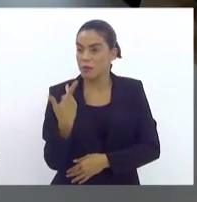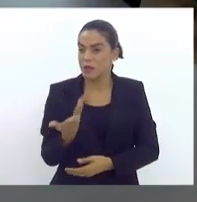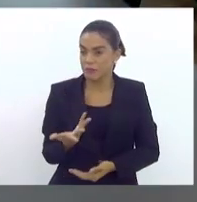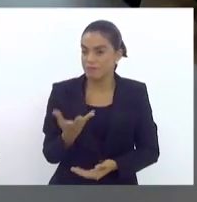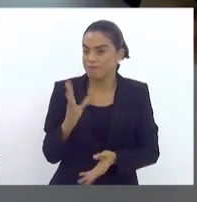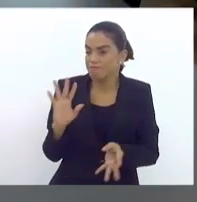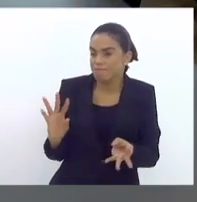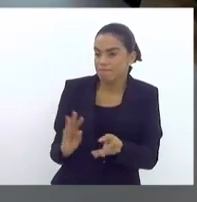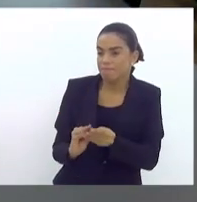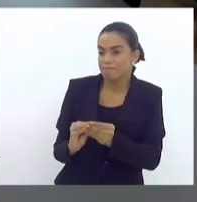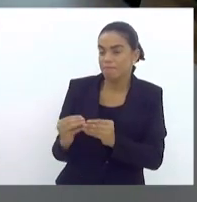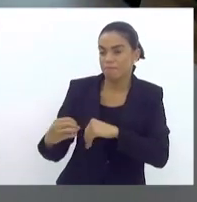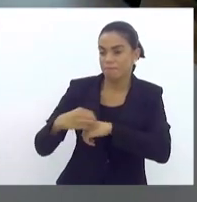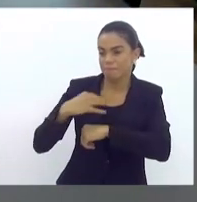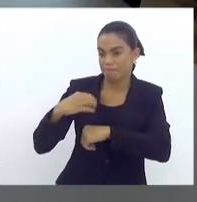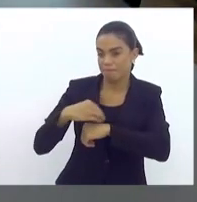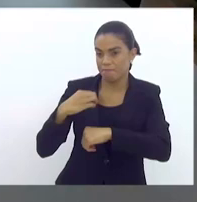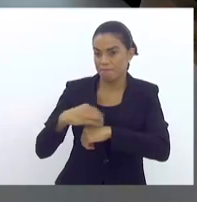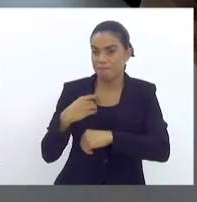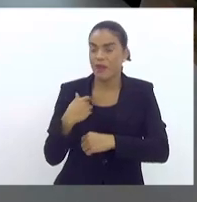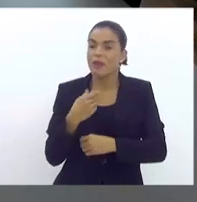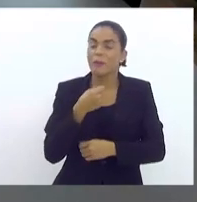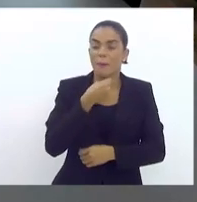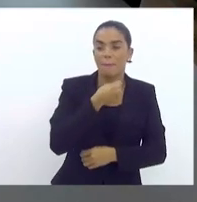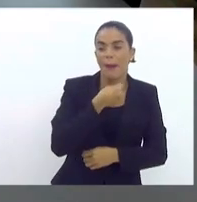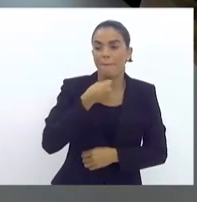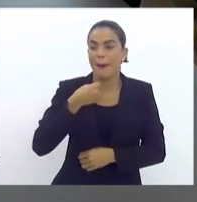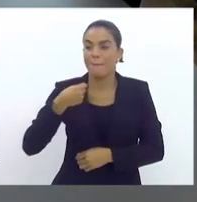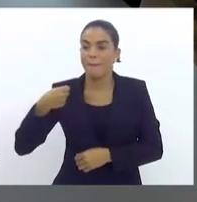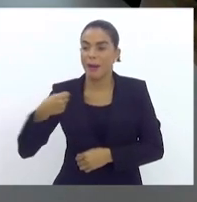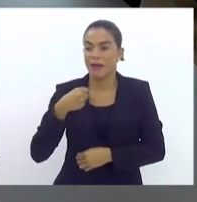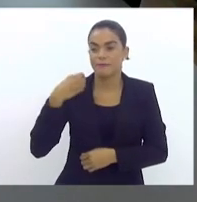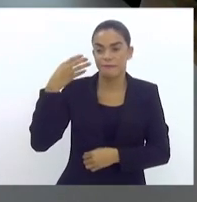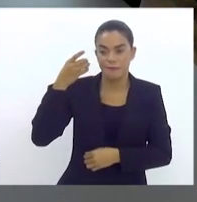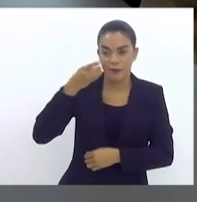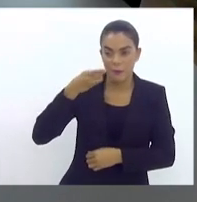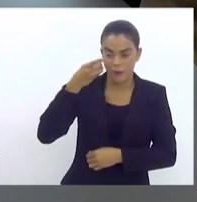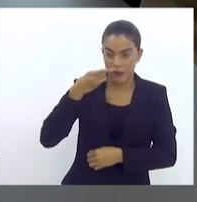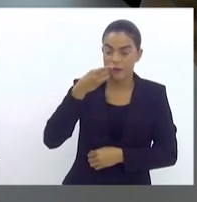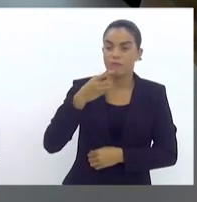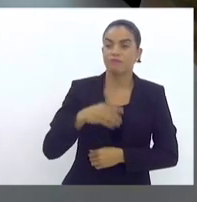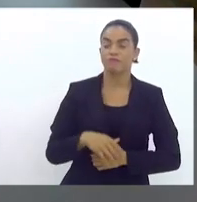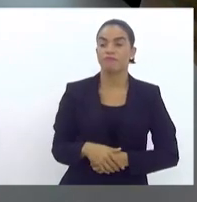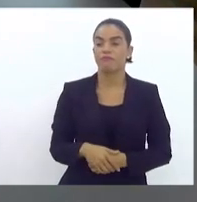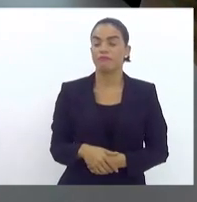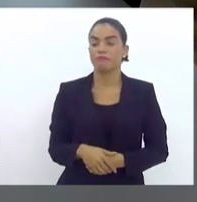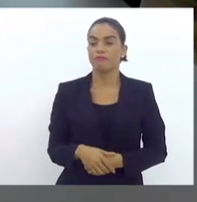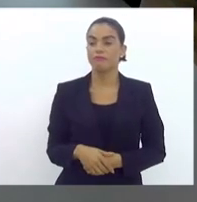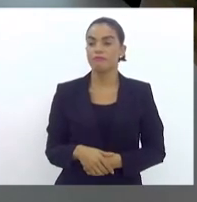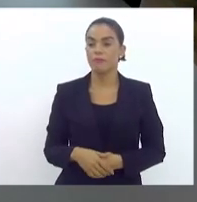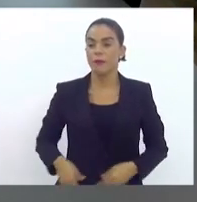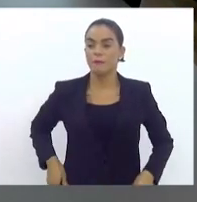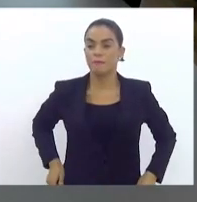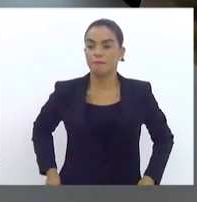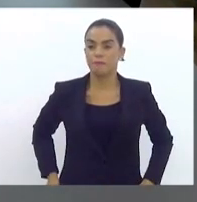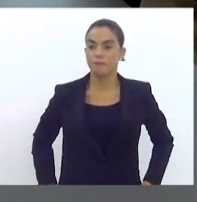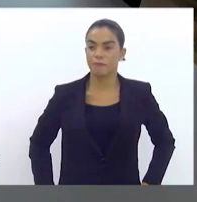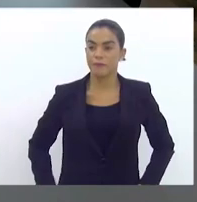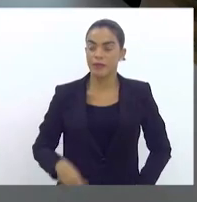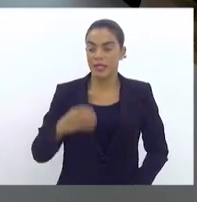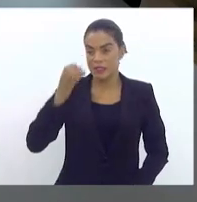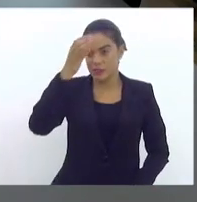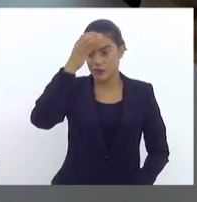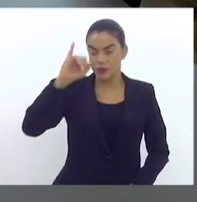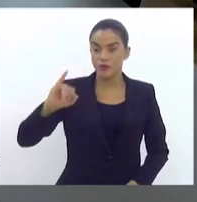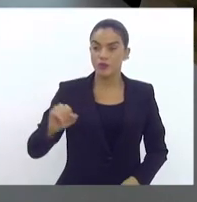assim um pouco e aí vou passar para todas as deputadas e a gente em seguida é passa para suas considerações finais deputada tia Ju